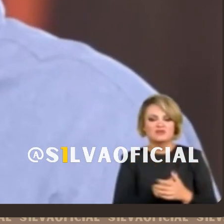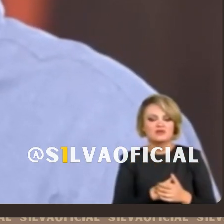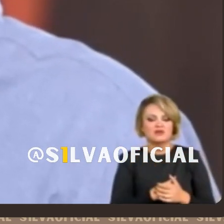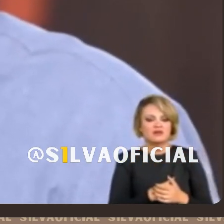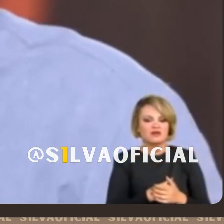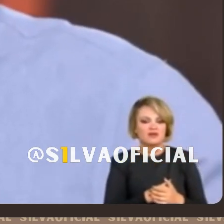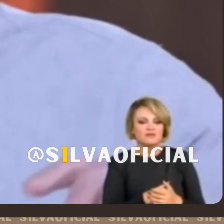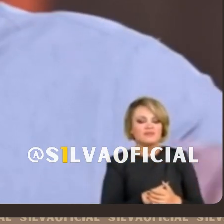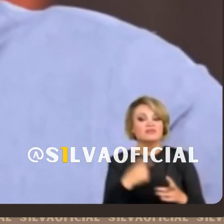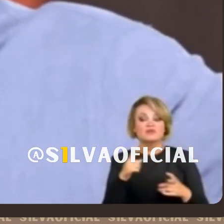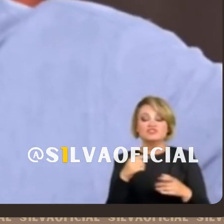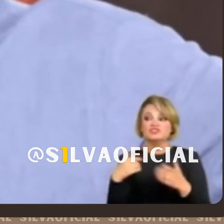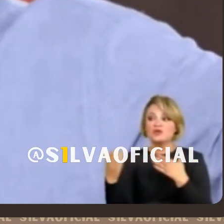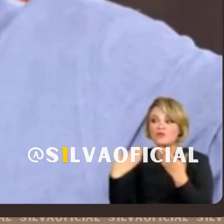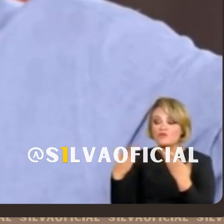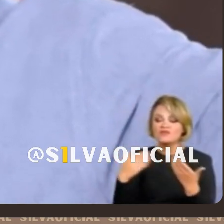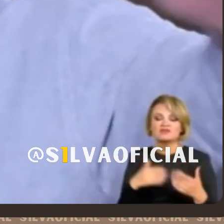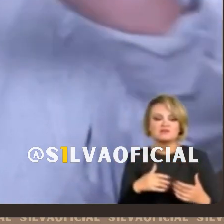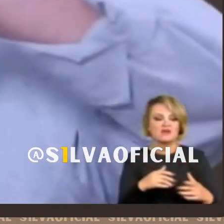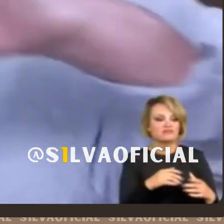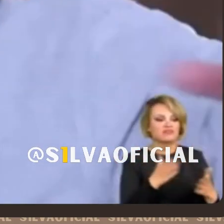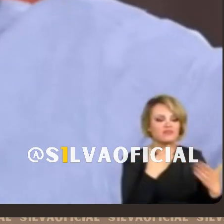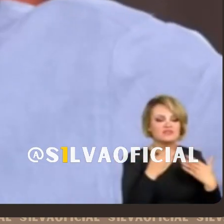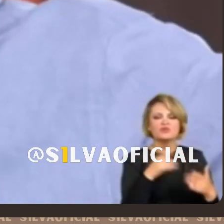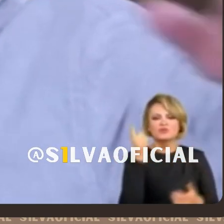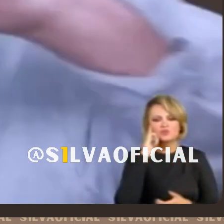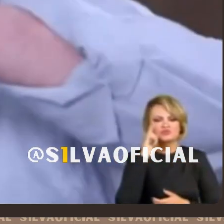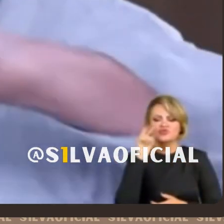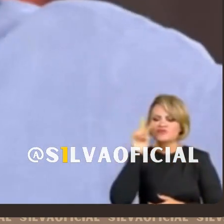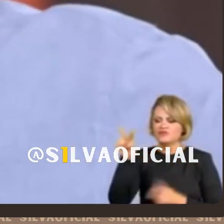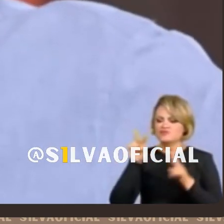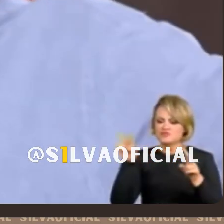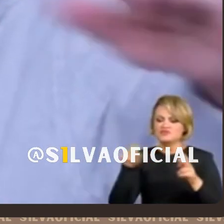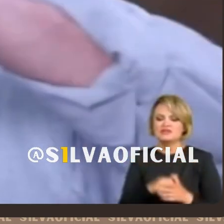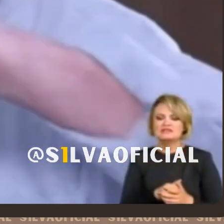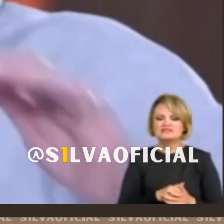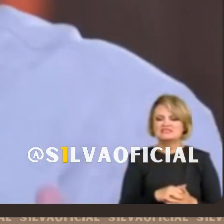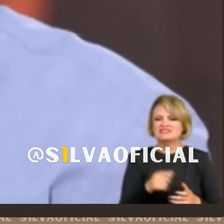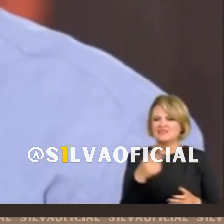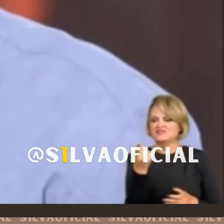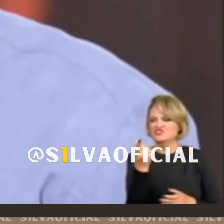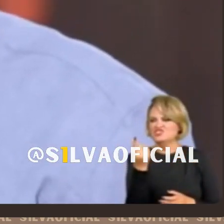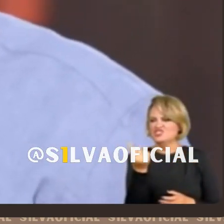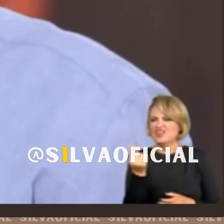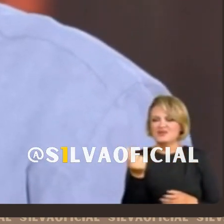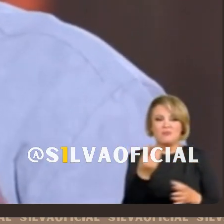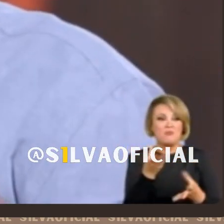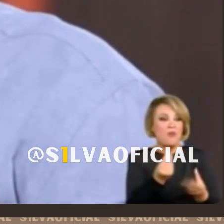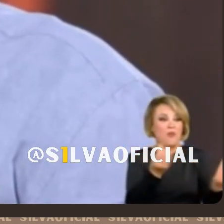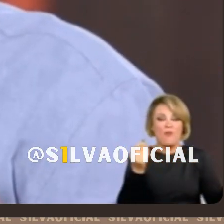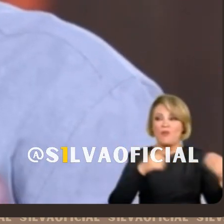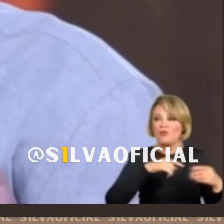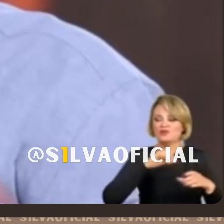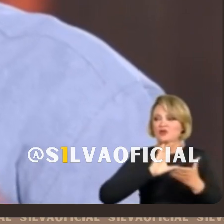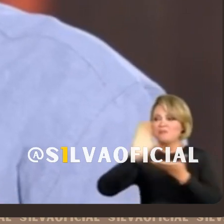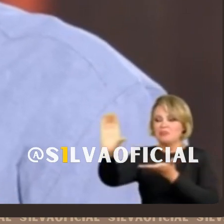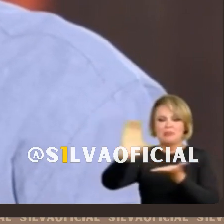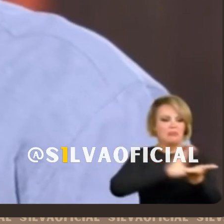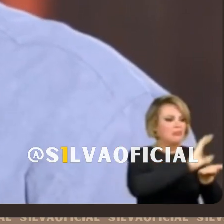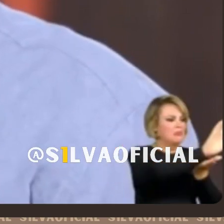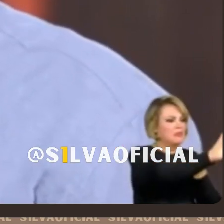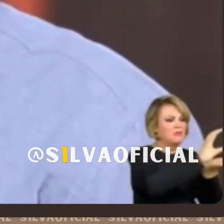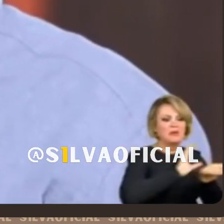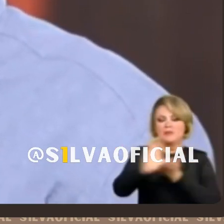dia, tem trilhões de dólares sobrevoando de um mundo para outro mundo, atravessando os Atlânticos. Vamos fazer esses milhões de